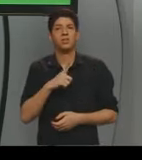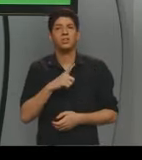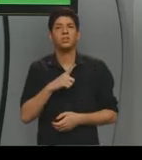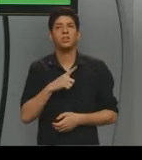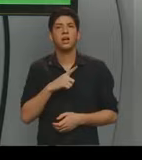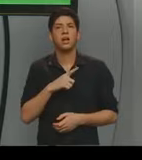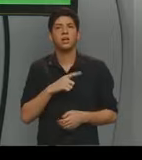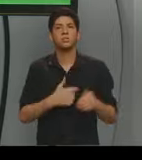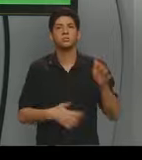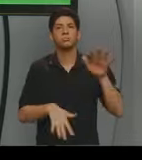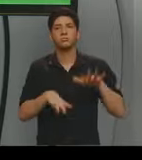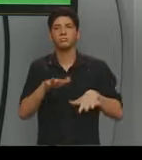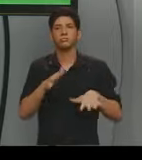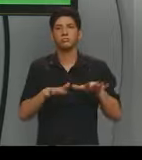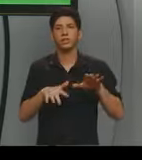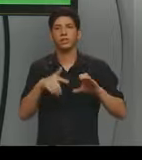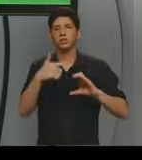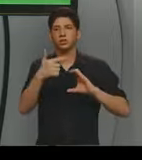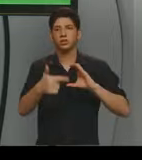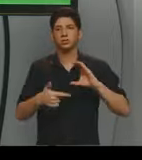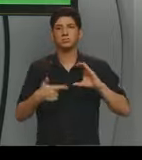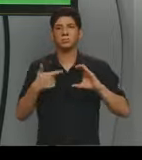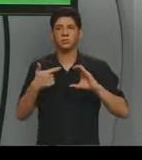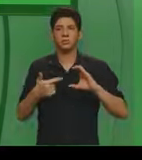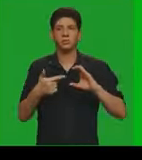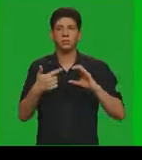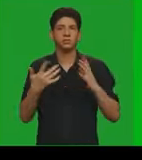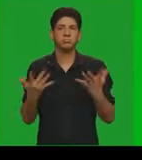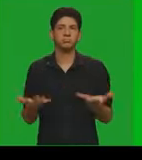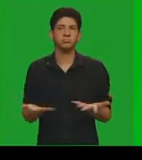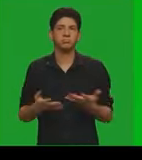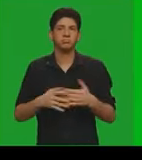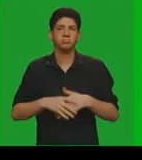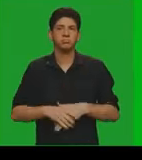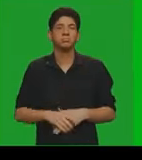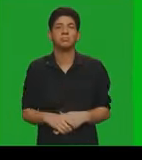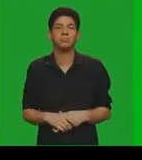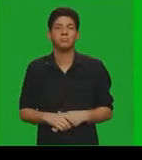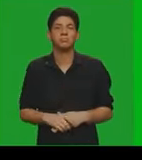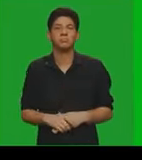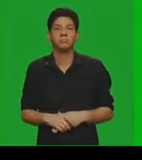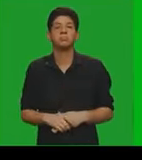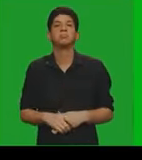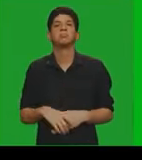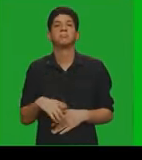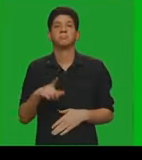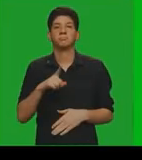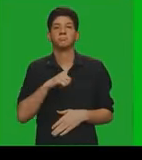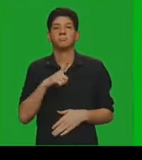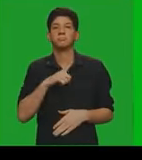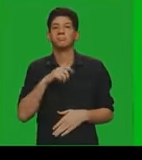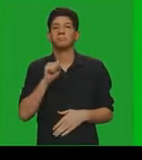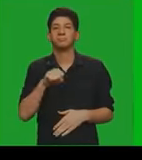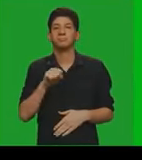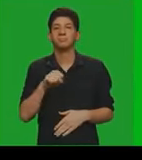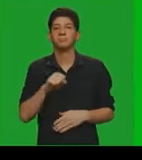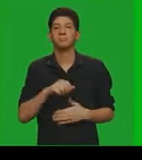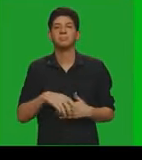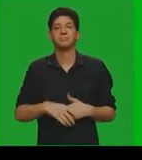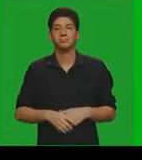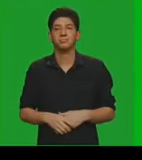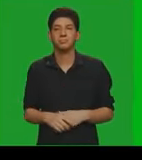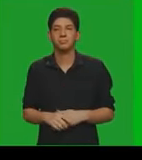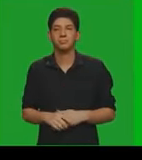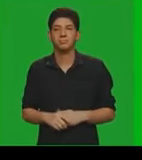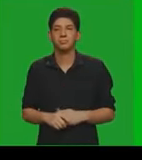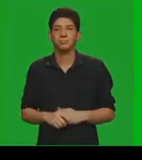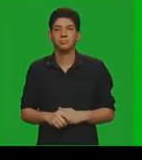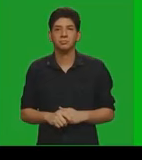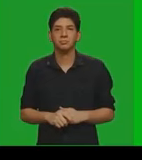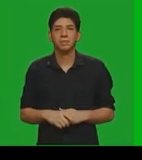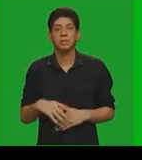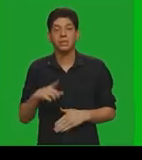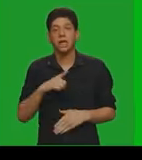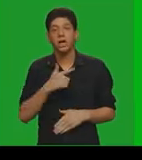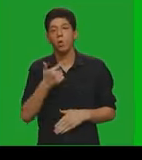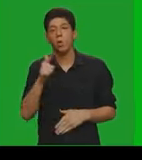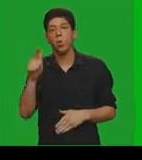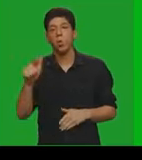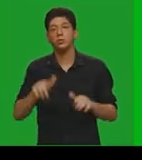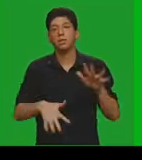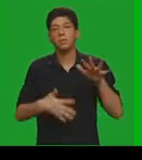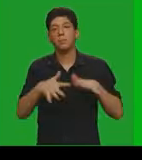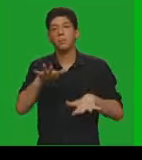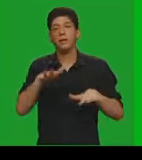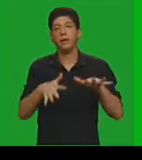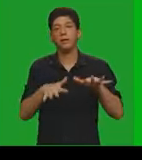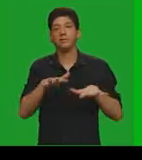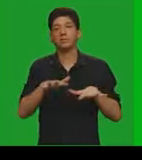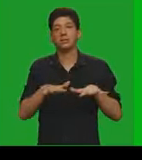média geométrica? Sim, existe média geométrica. Tem outras médias, né,